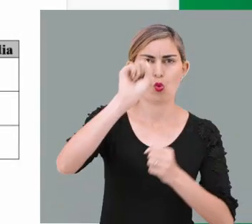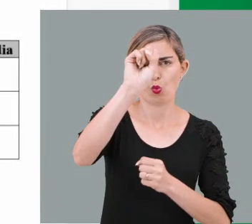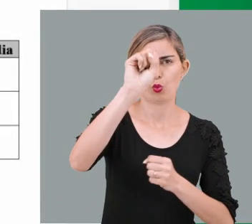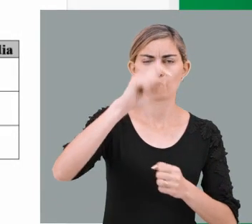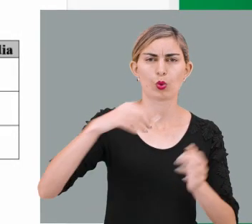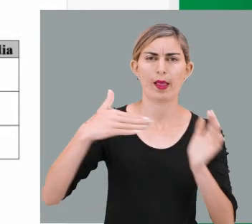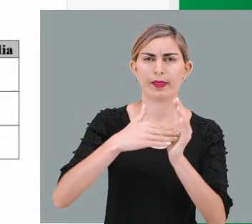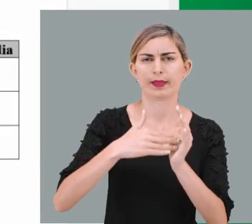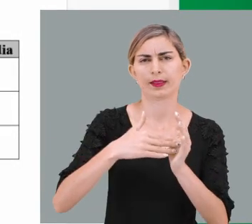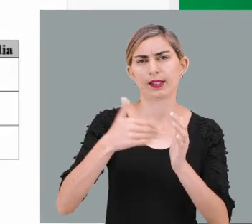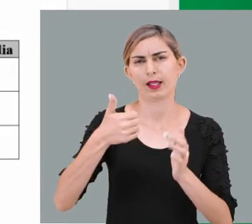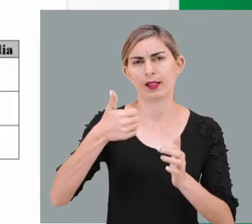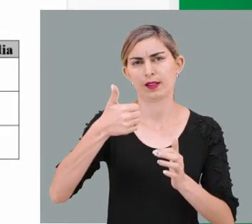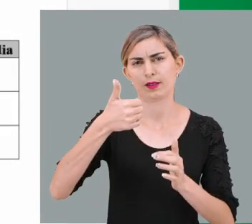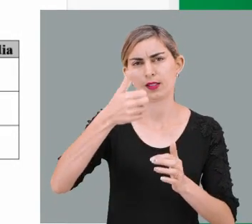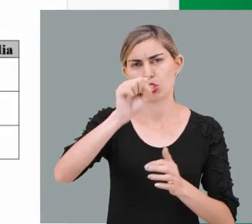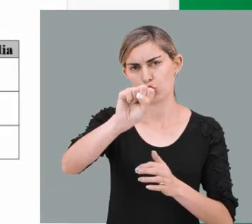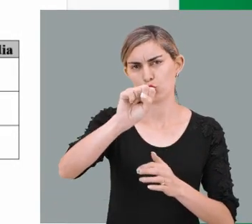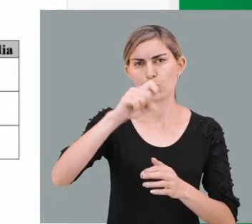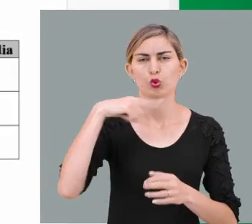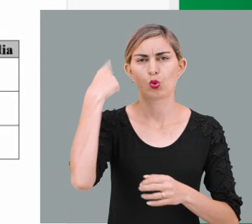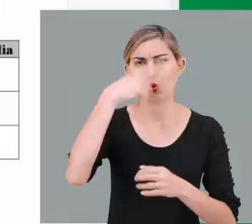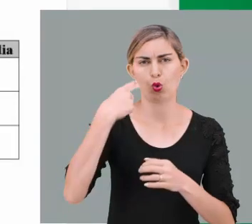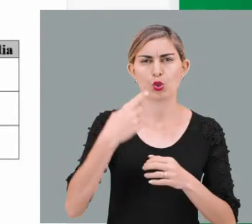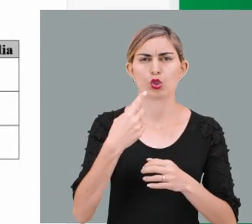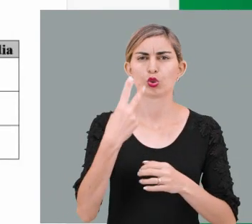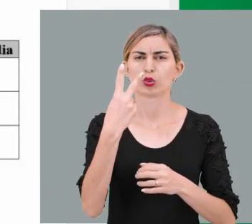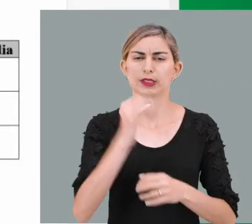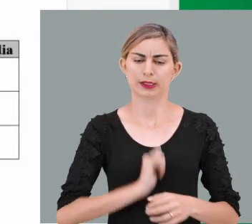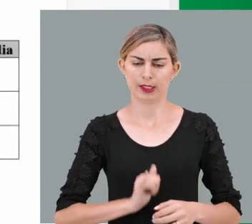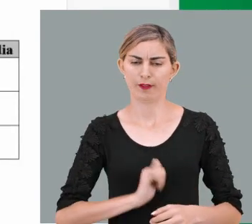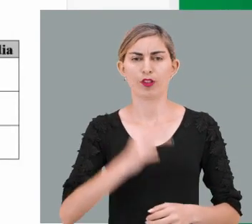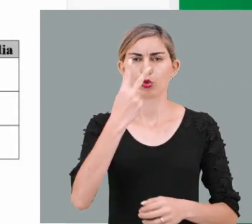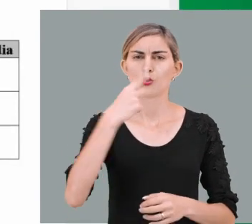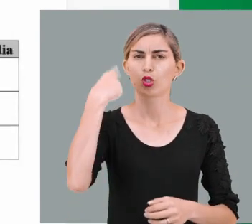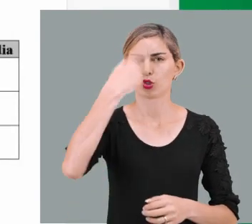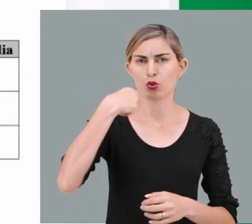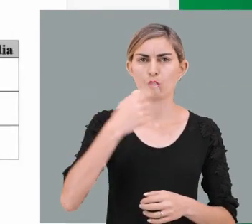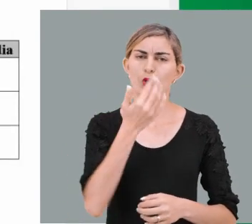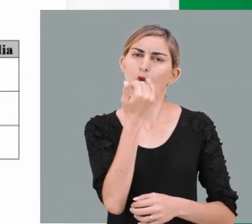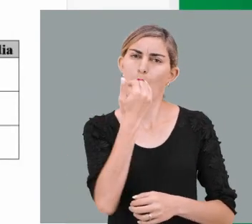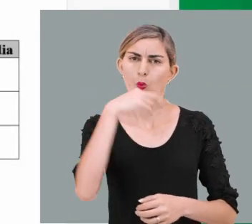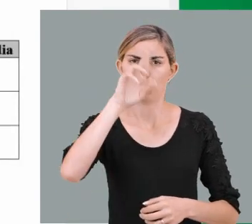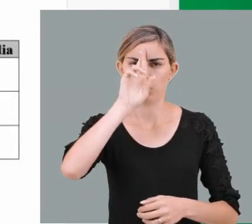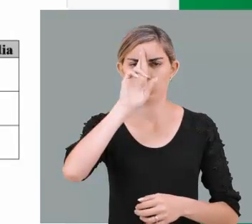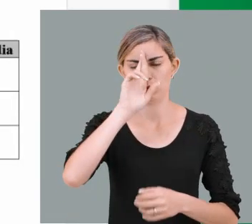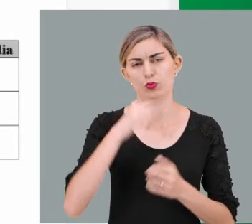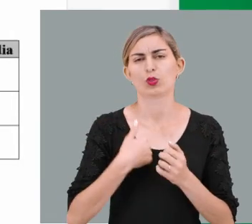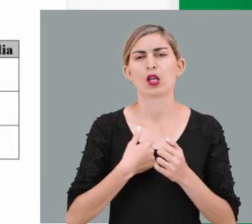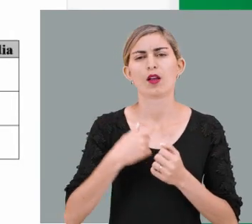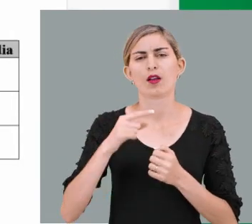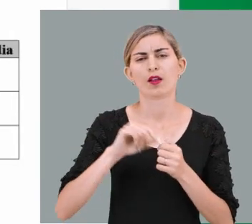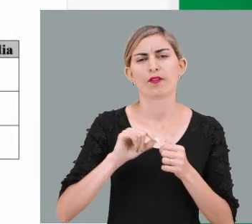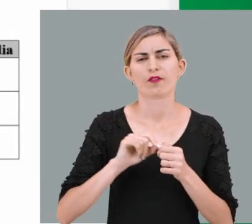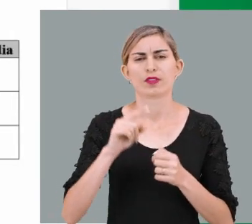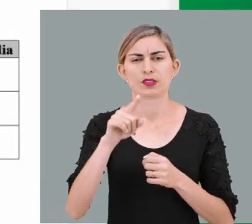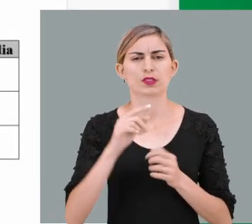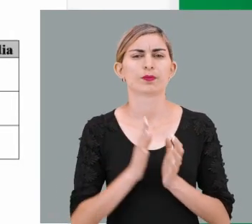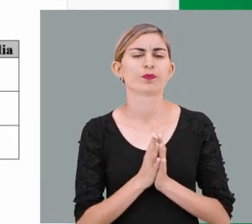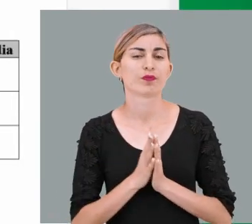das 8 às 18 horas, com intervalo de 2 horas para o almoço, há 40 horas disponíveis para a fabricação por